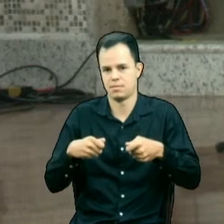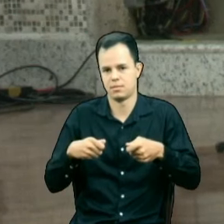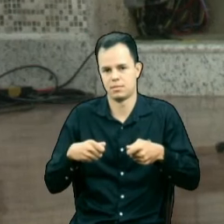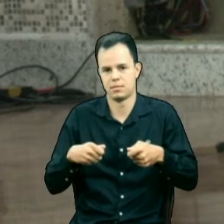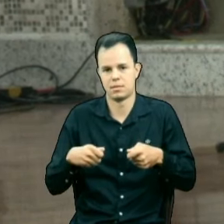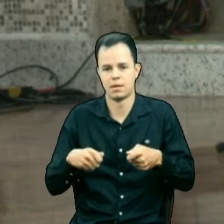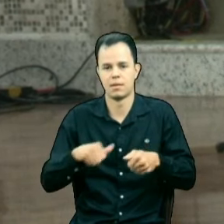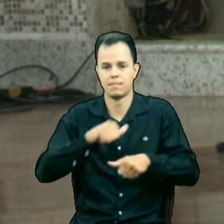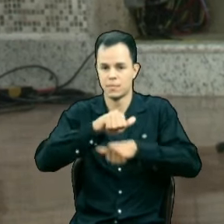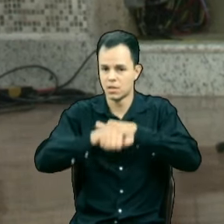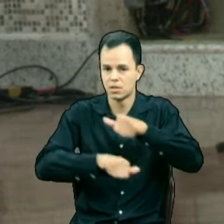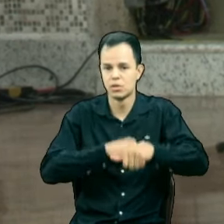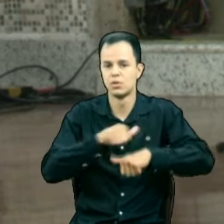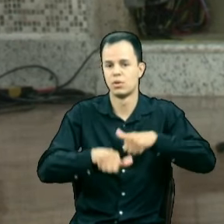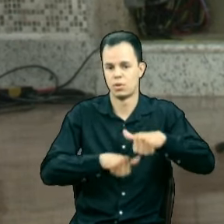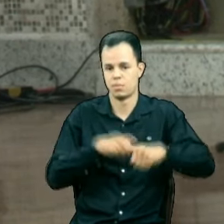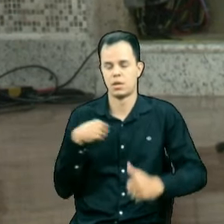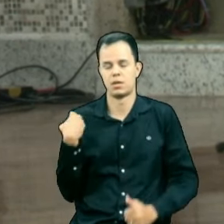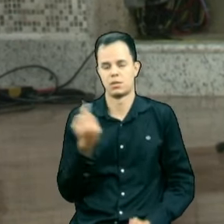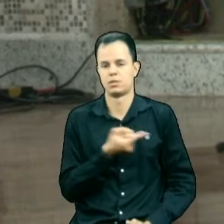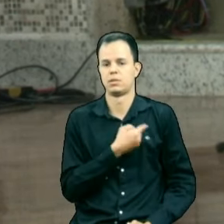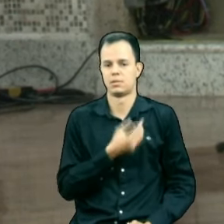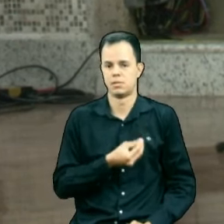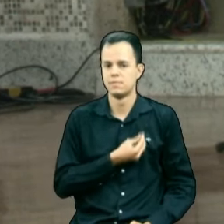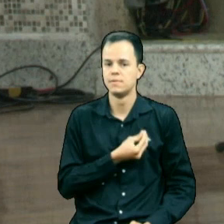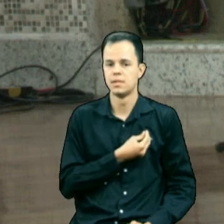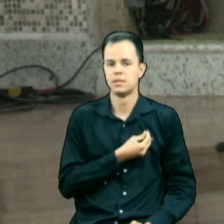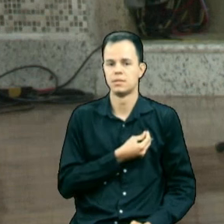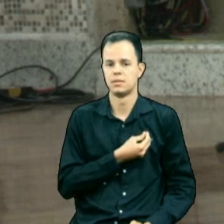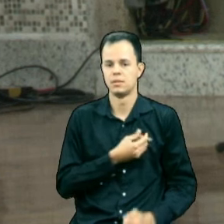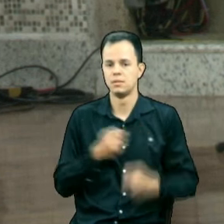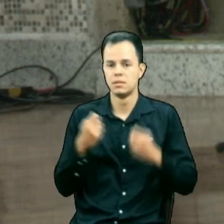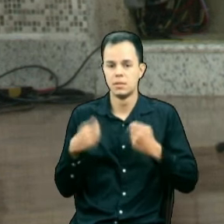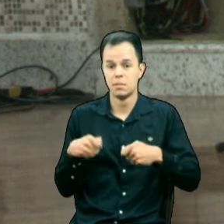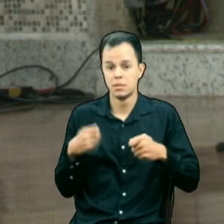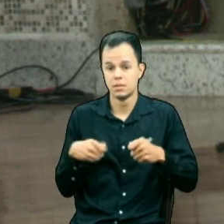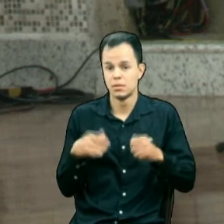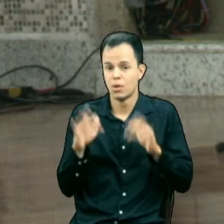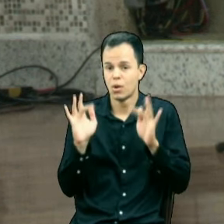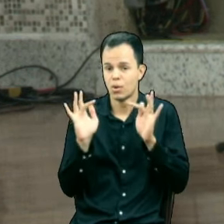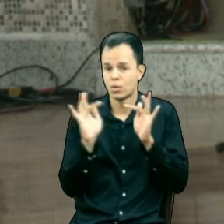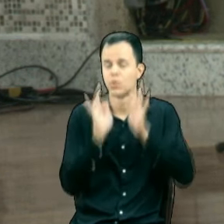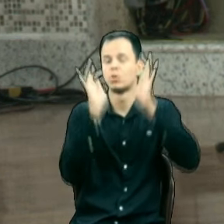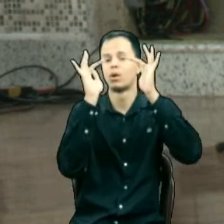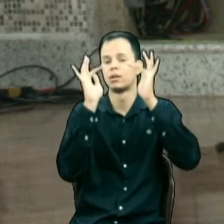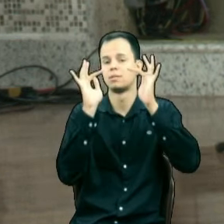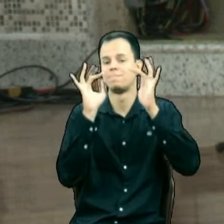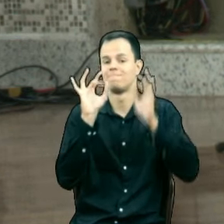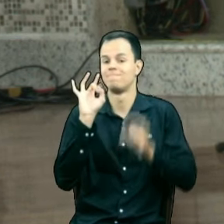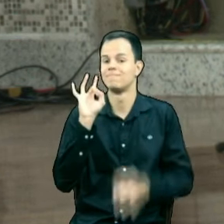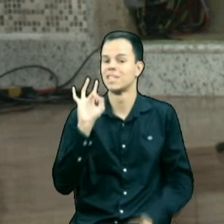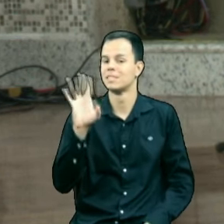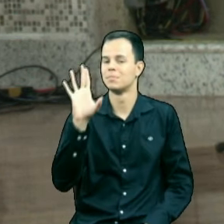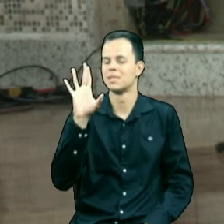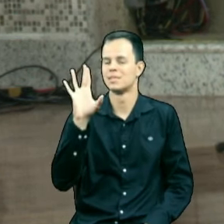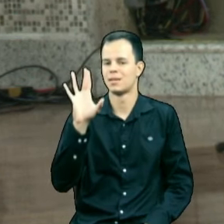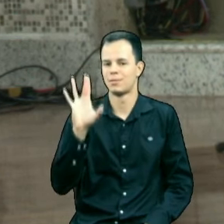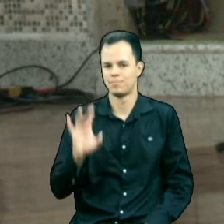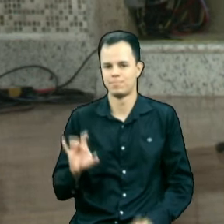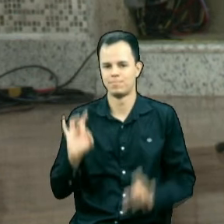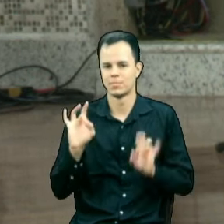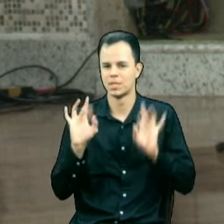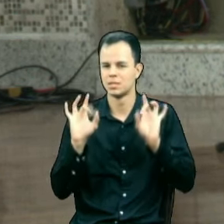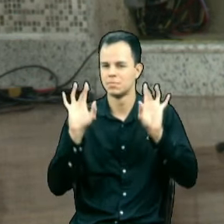nova com Deus percebemos um toque especial vocês sabem que lá em